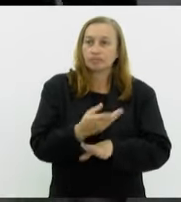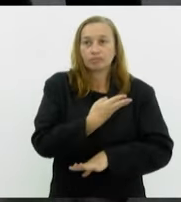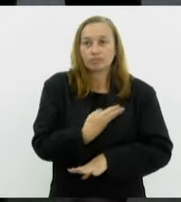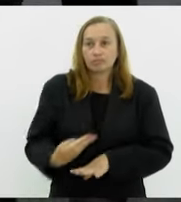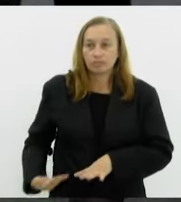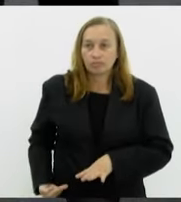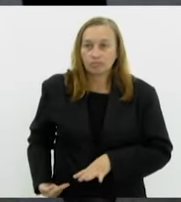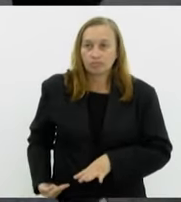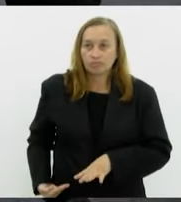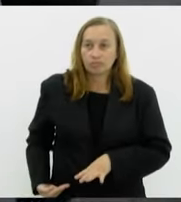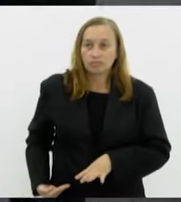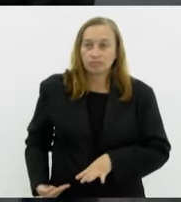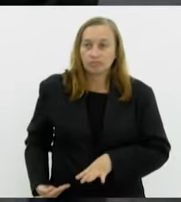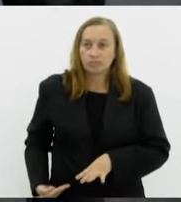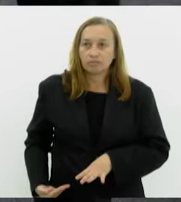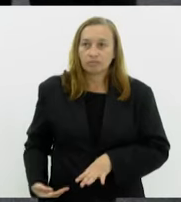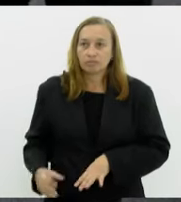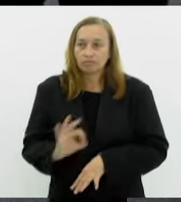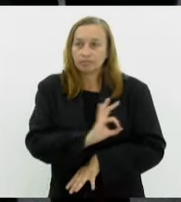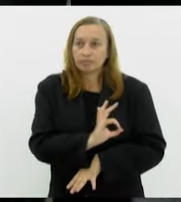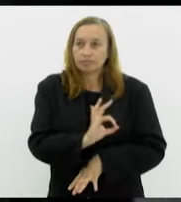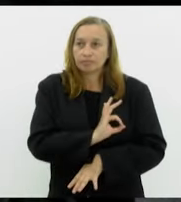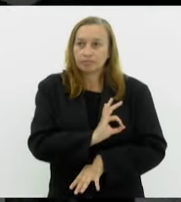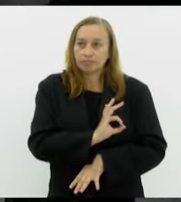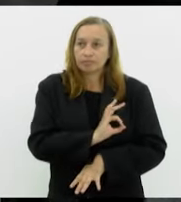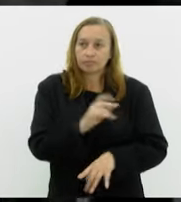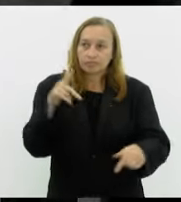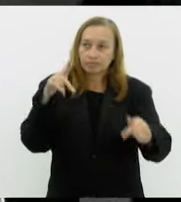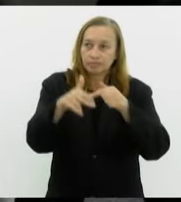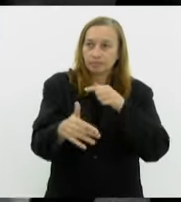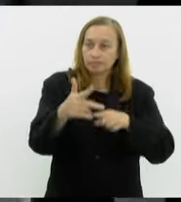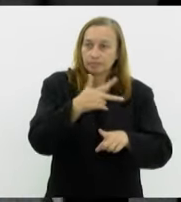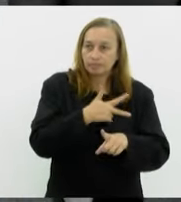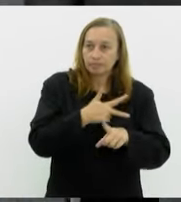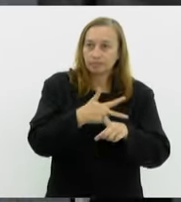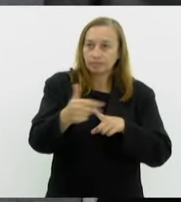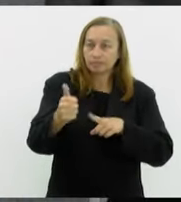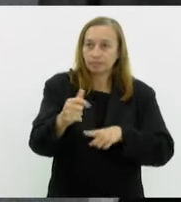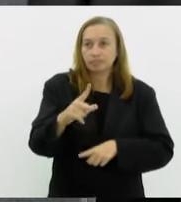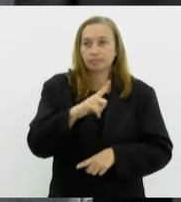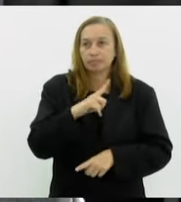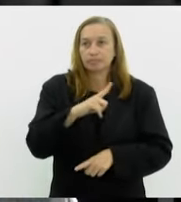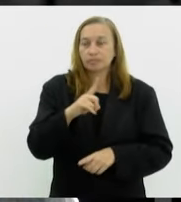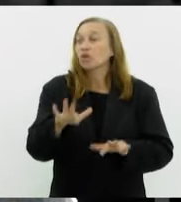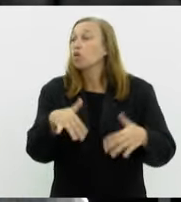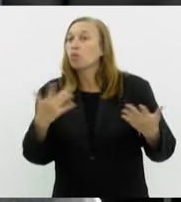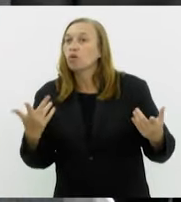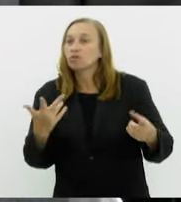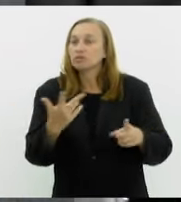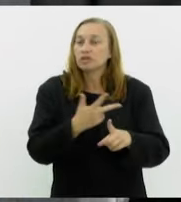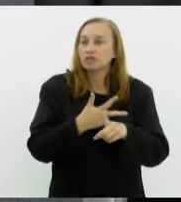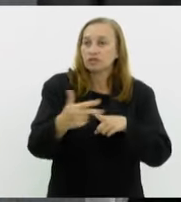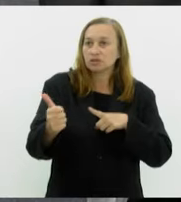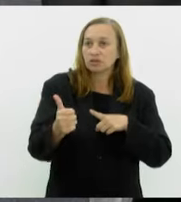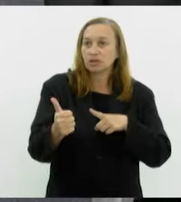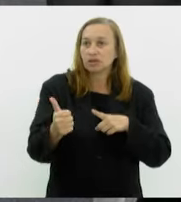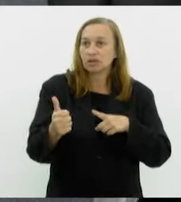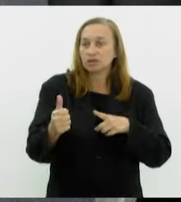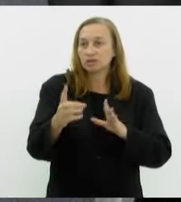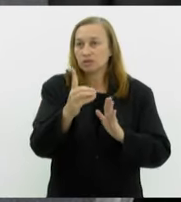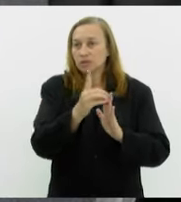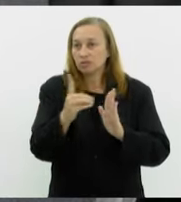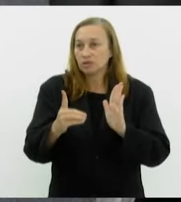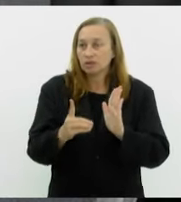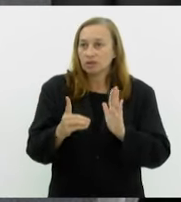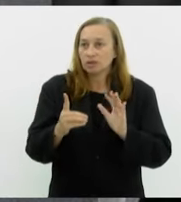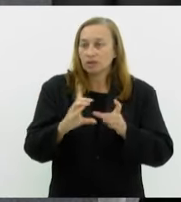governador para impedir que as conquistas democráticas se efetivassem. Quais são essas conquistas democráticas? Dentre elas,